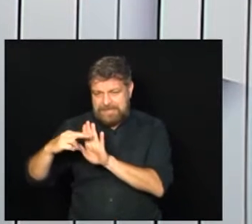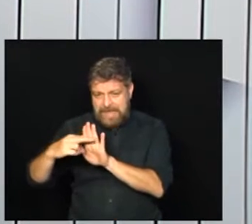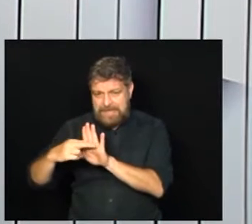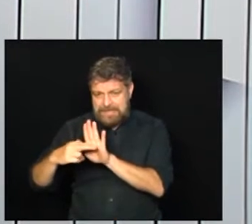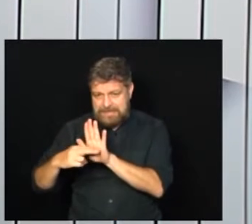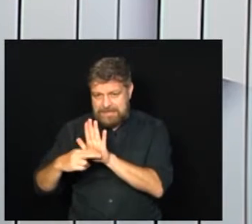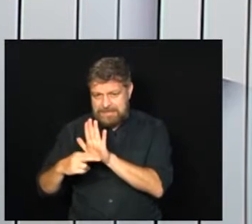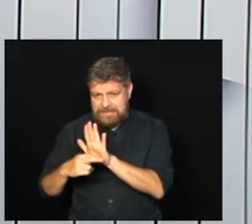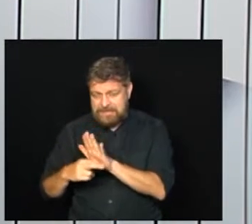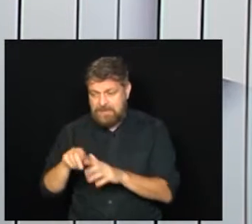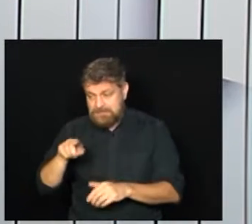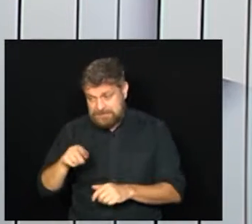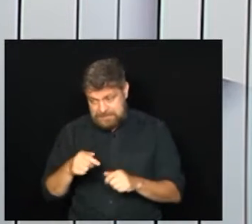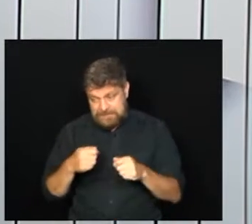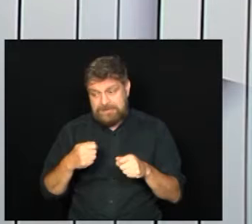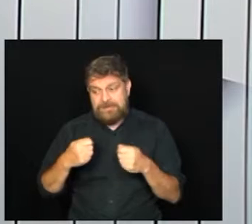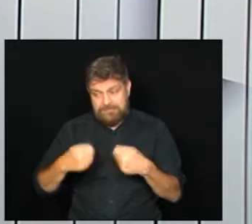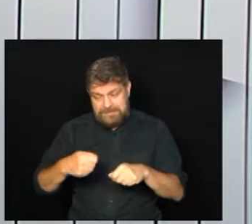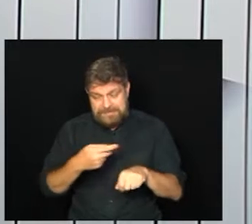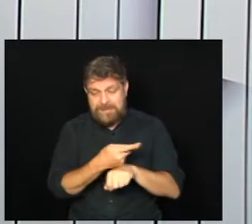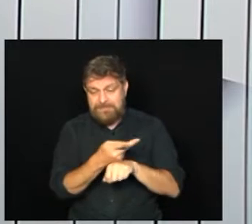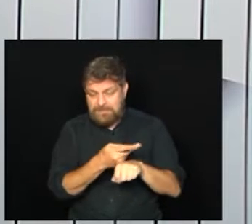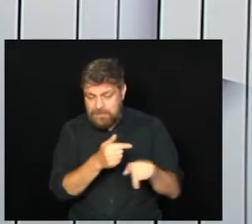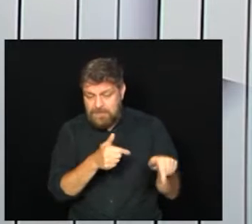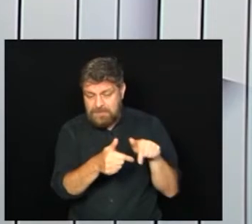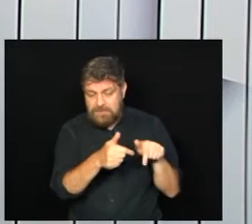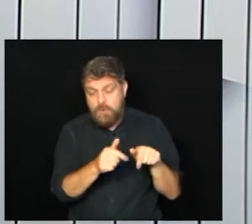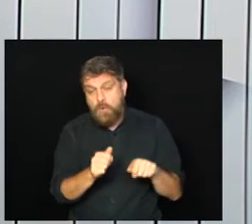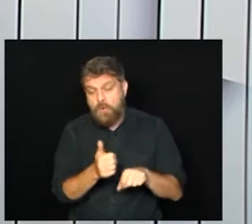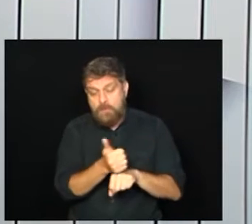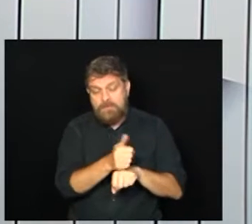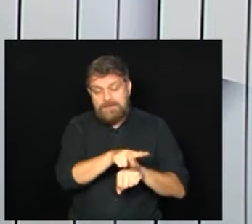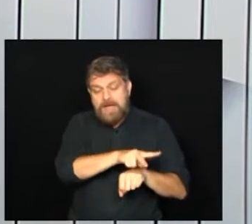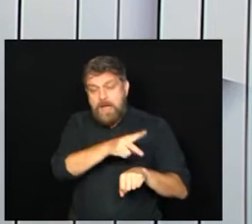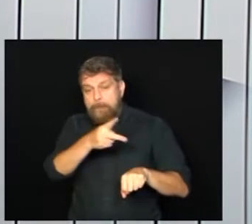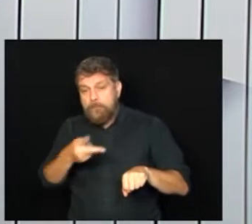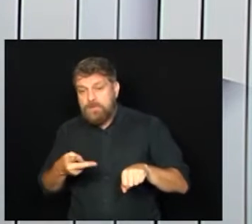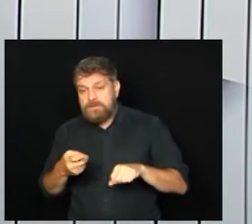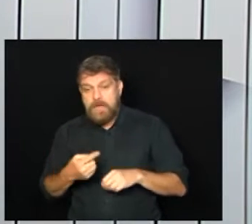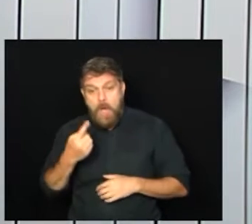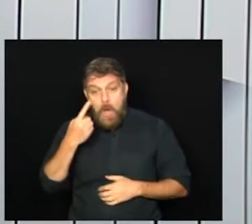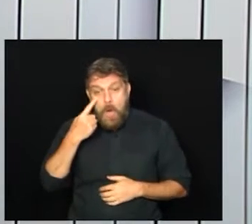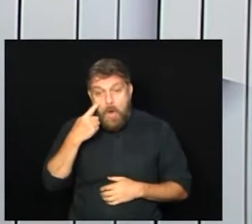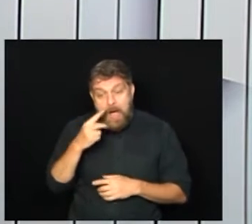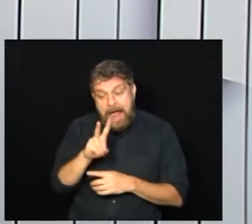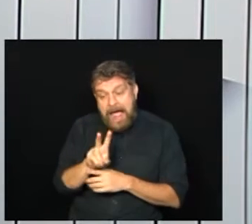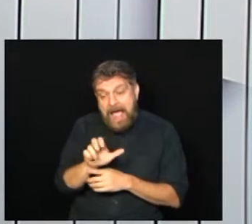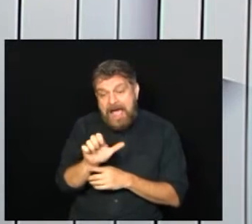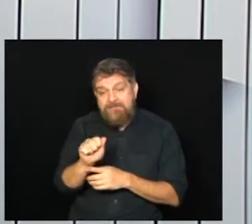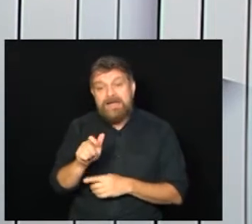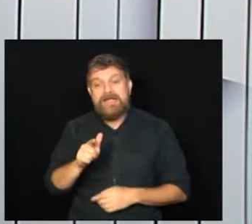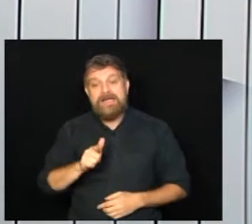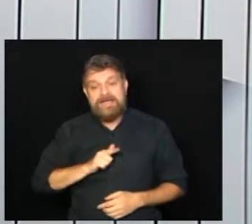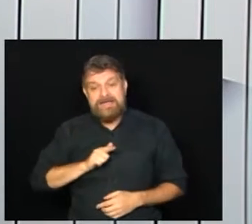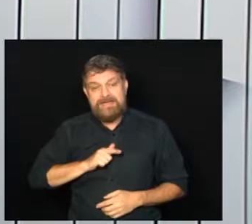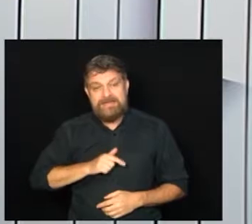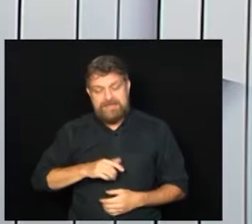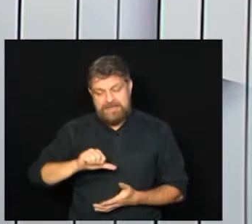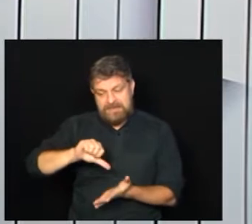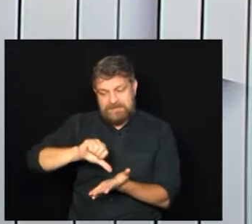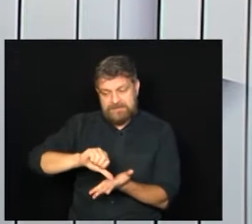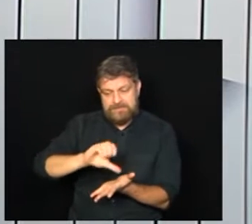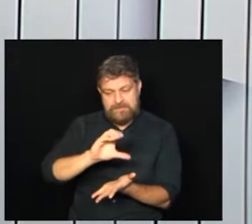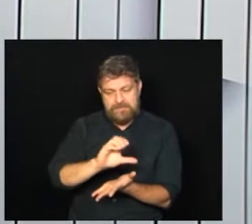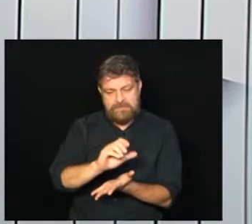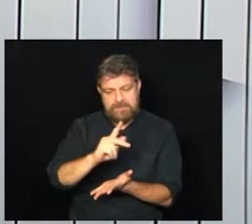falamos e está precisando de emprego ou quer mudar de área, confira agora, viu, as vagas que estão disponíveis no CEPAT